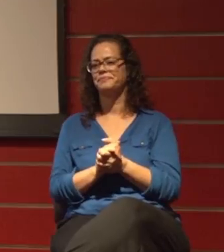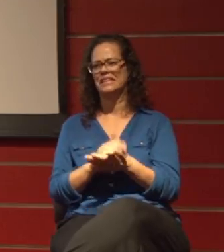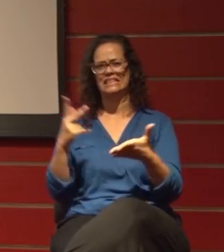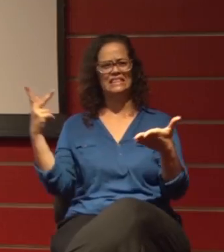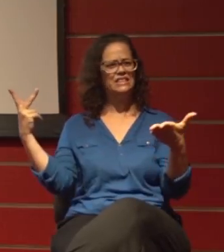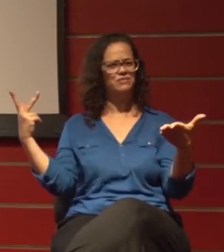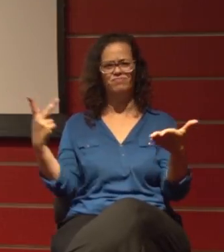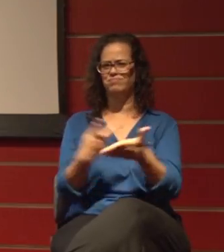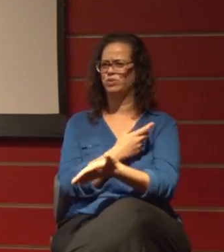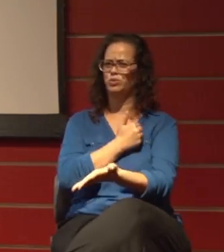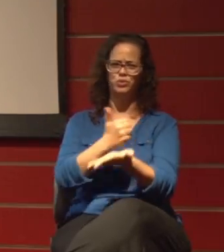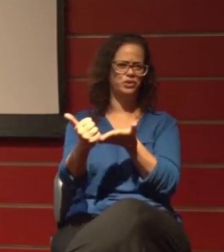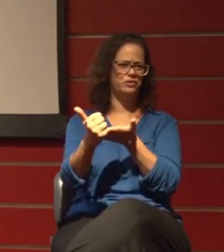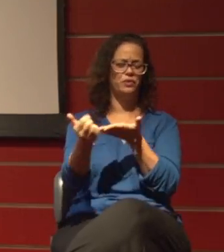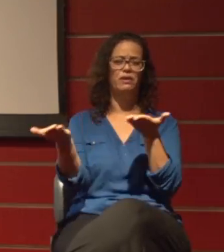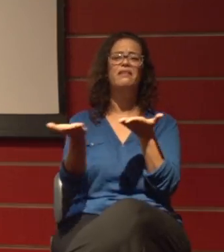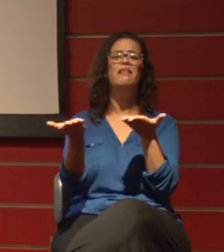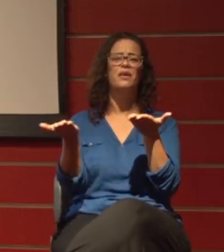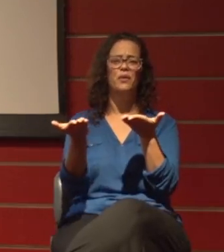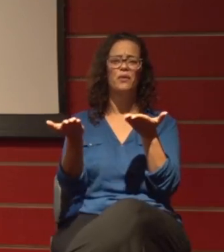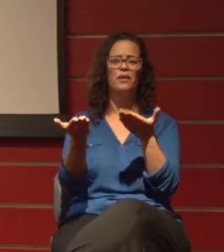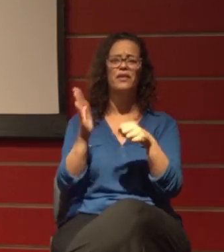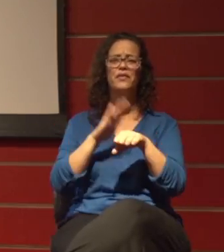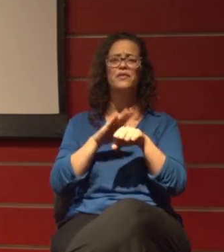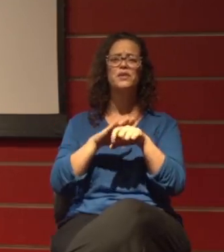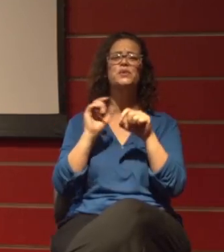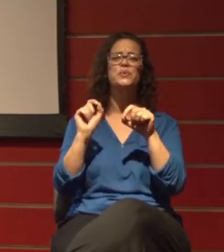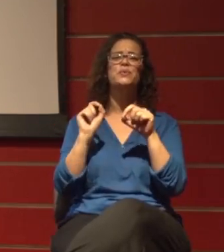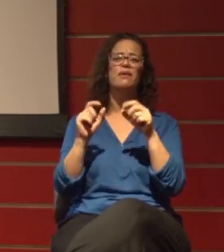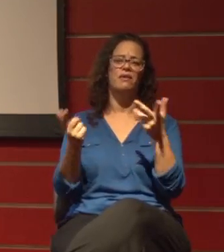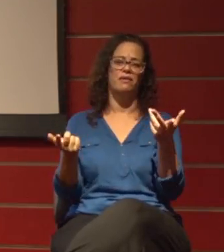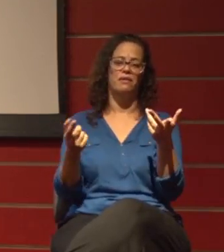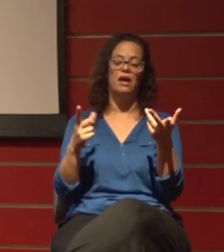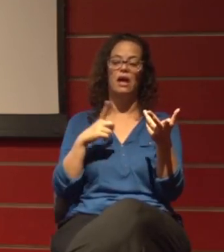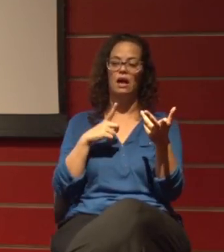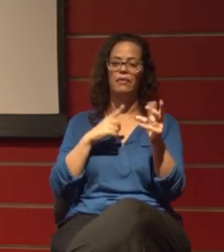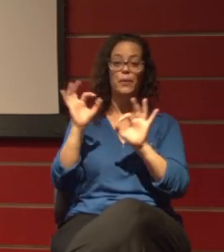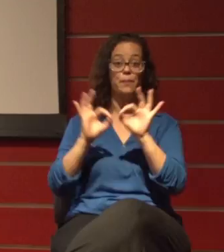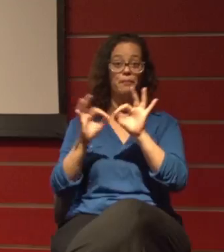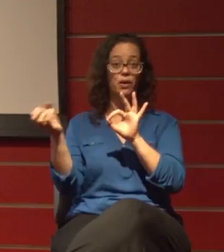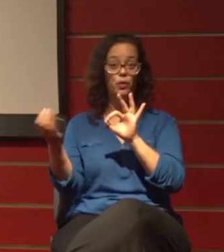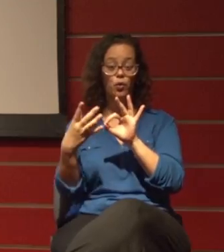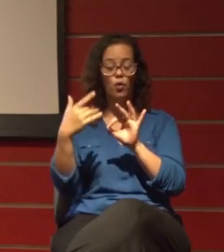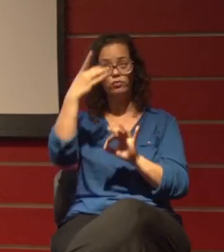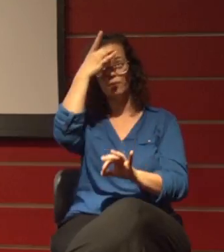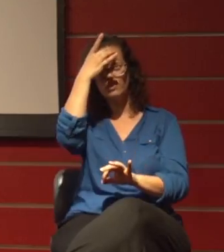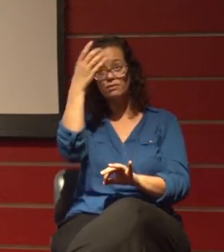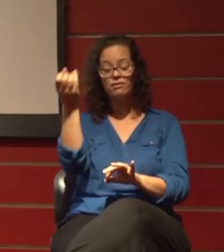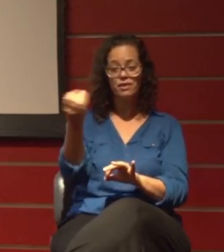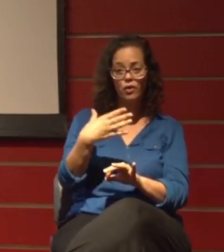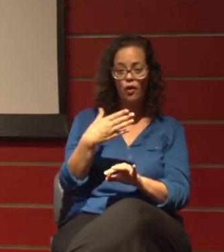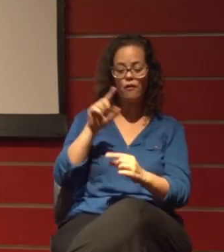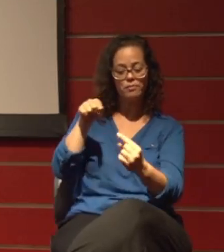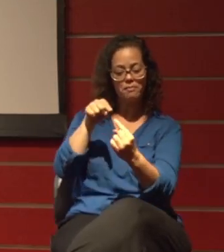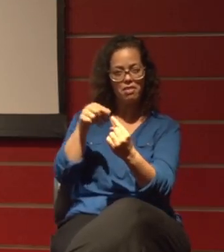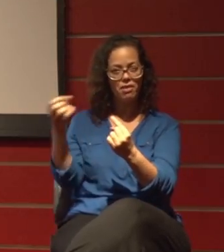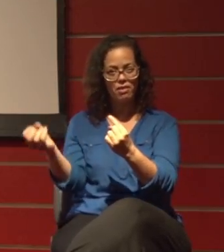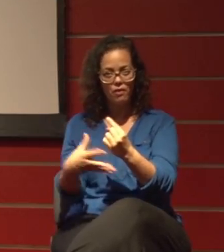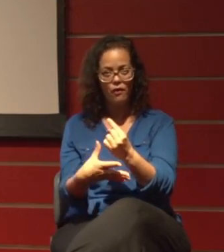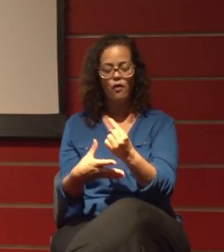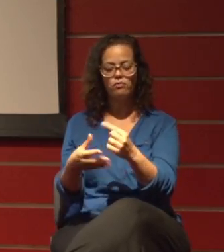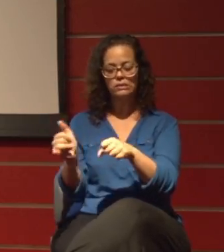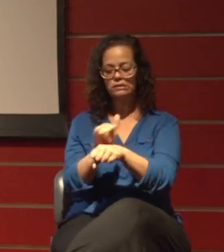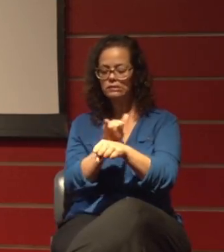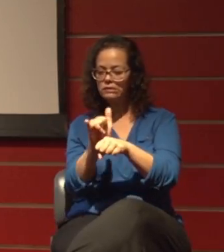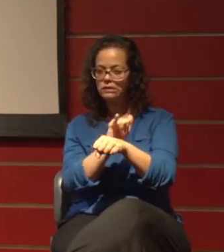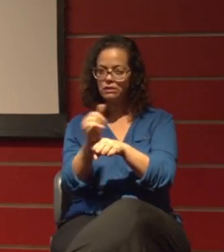agora é lidar com as consequências através de um novo plano uma nova consciência uma nova meta uma nova